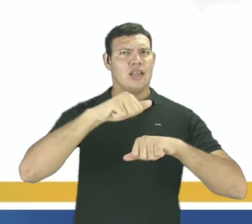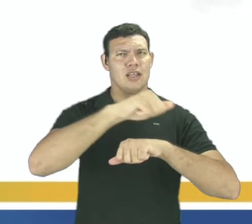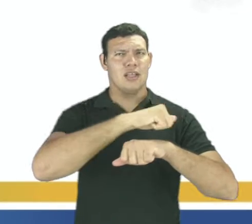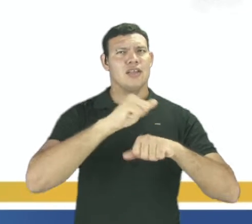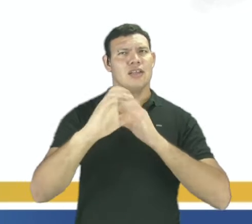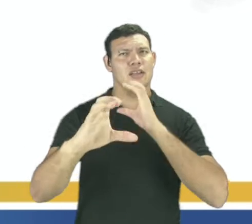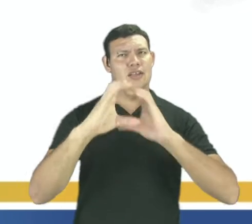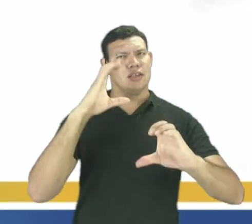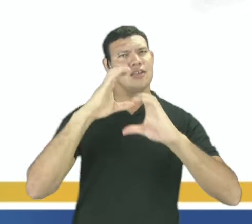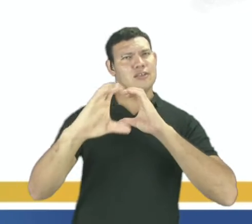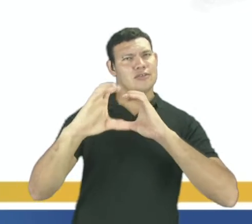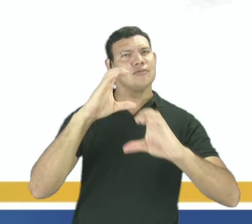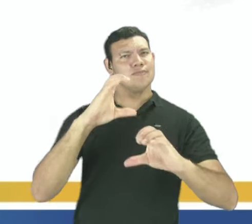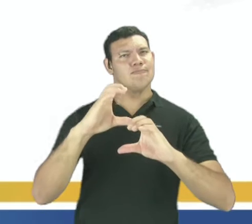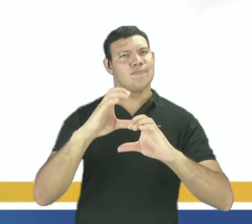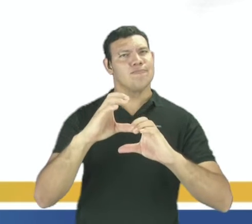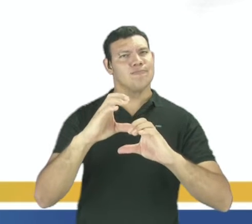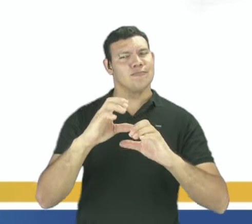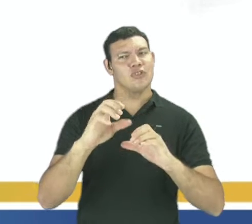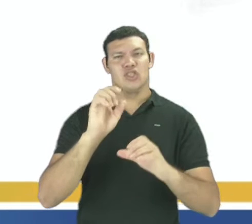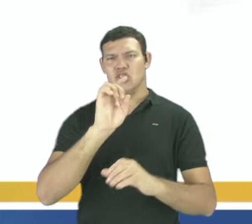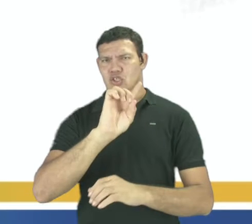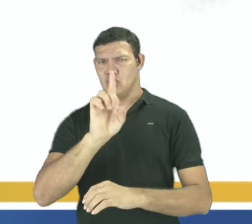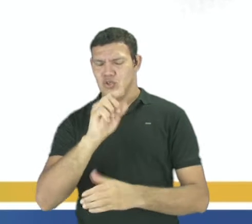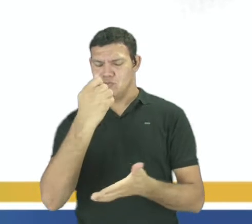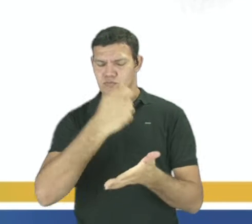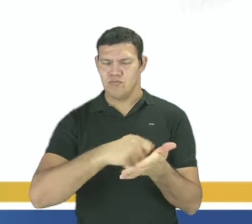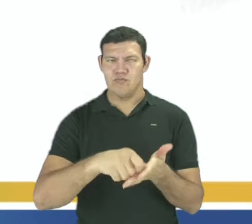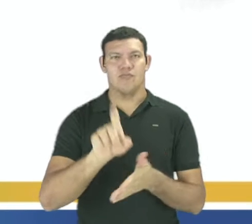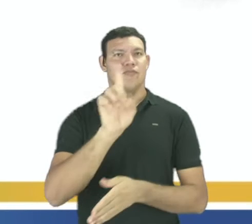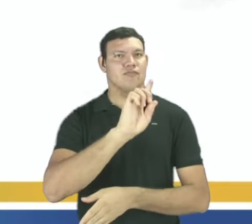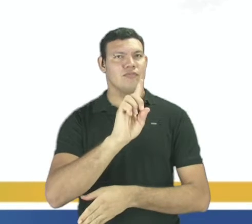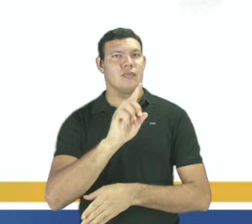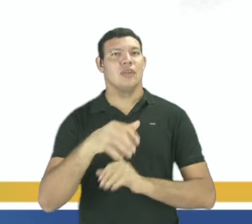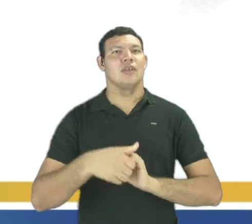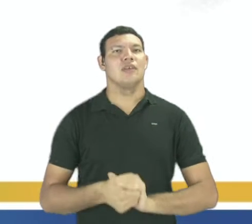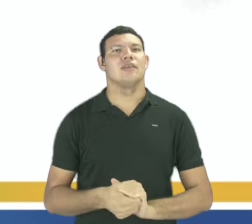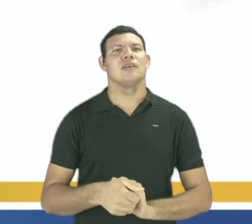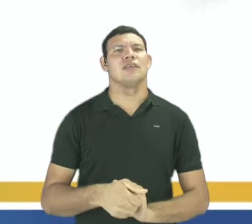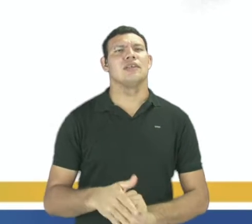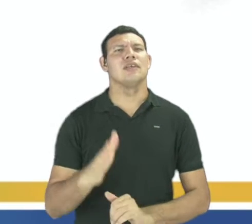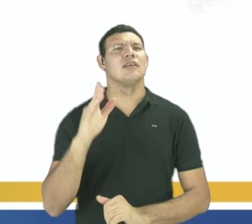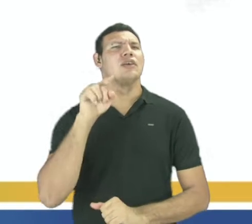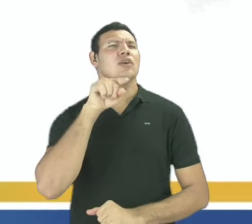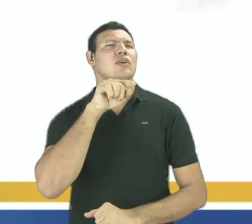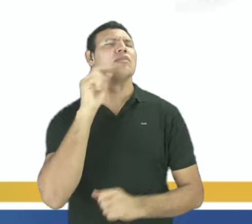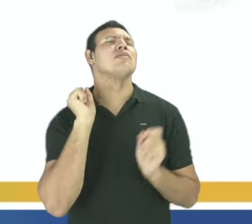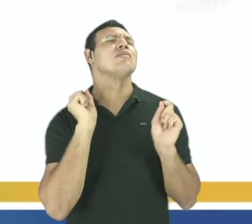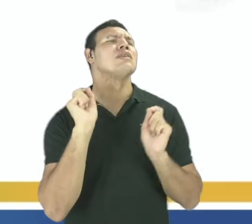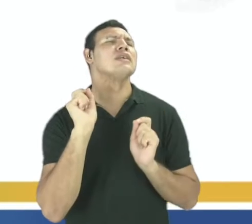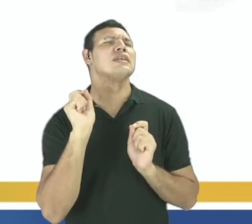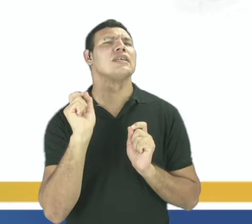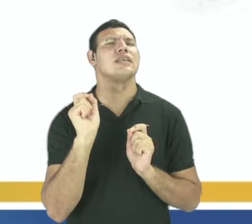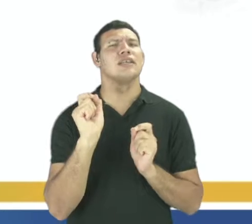se não existissem palavras para definir para qual lugar vamos? Por